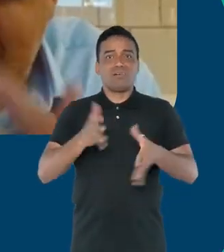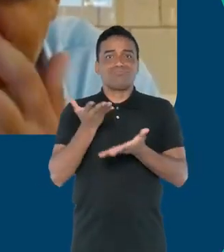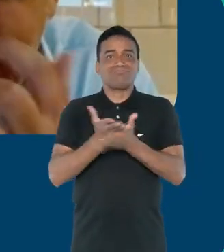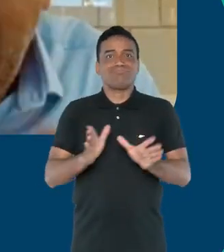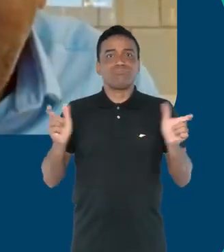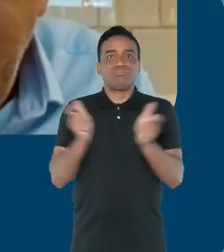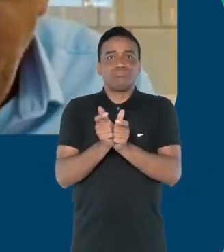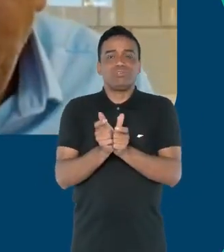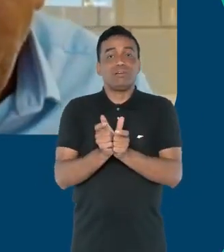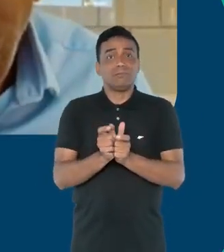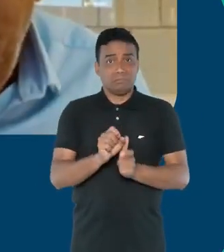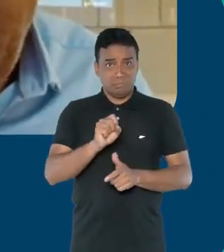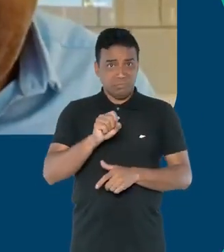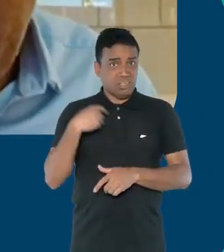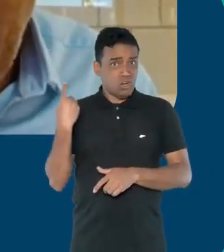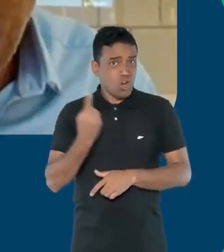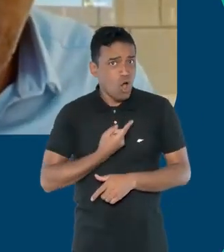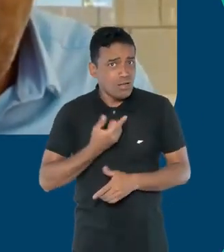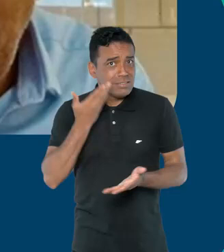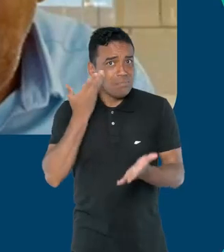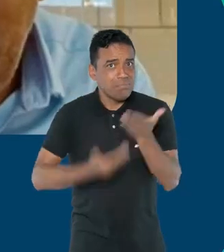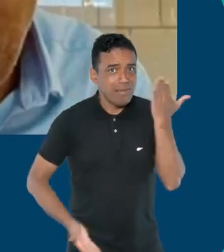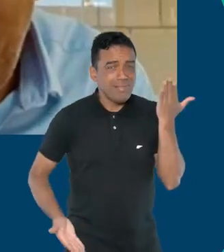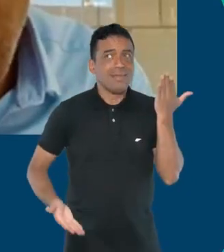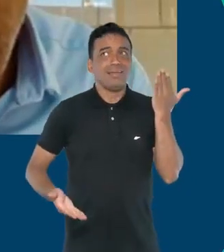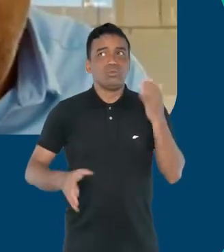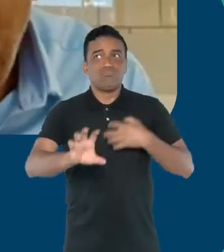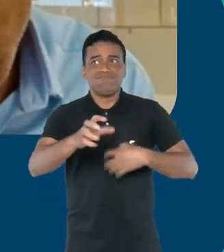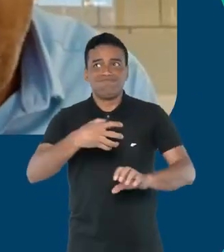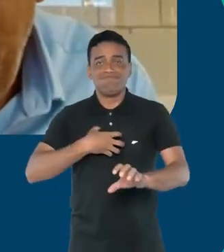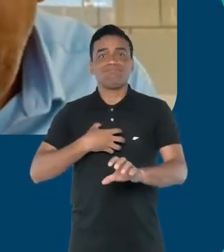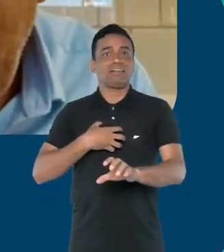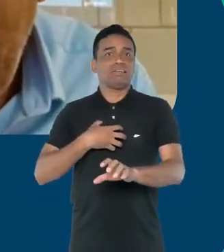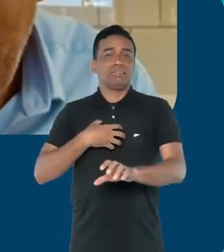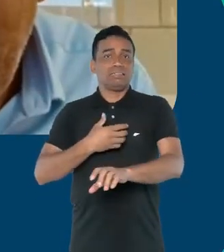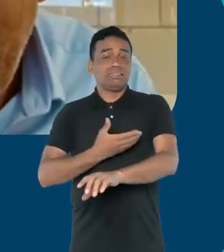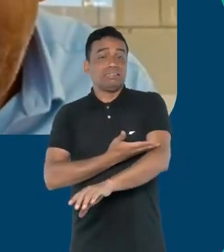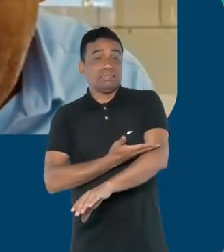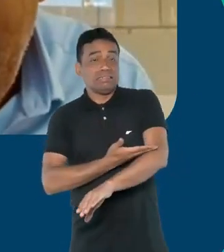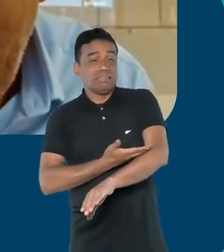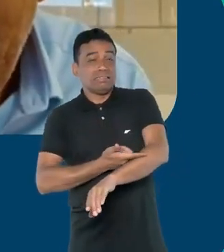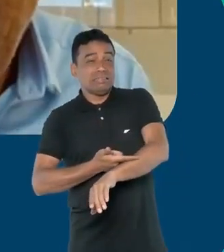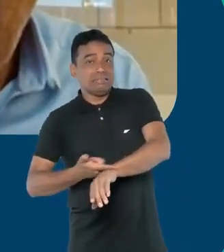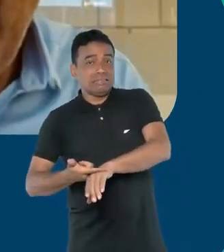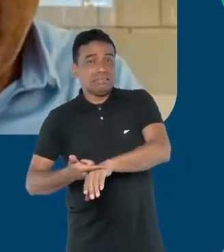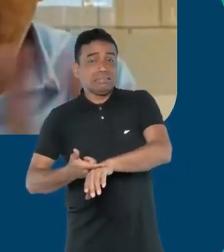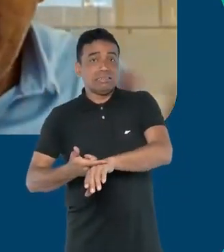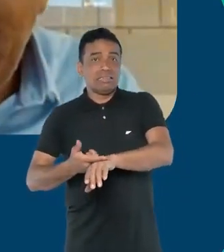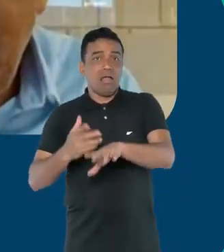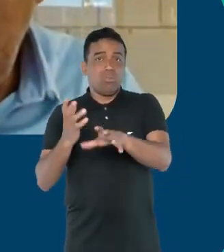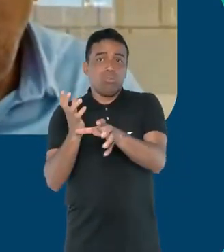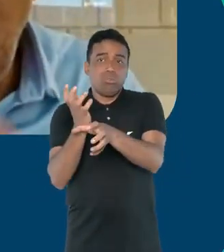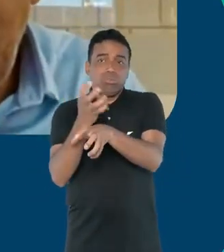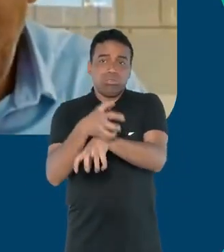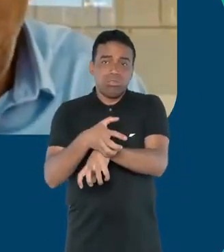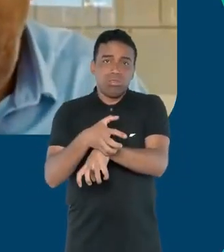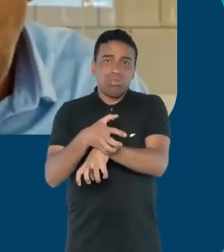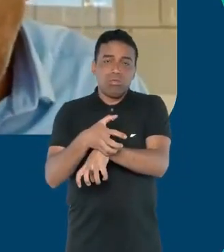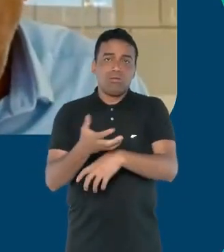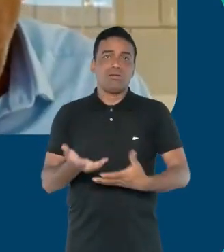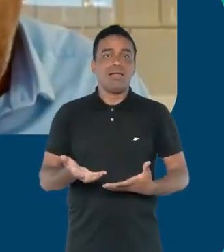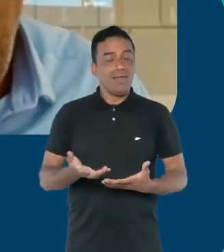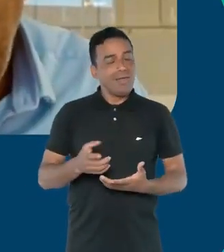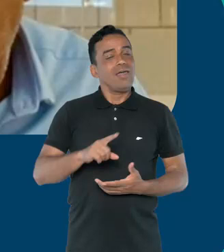que nós estamos perdendo? Será que a simpatia está atrofiando? Né? Então, essa é uma questão que